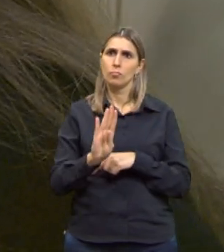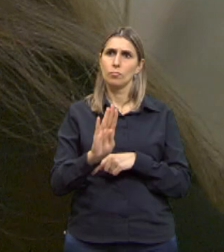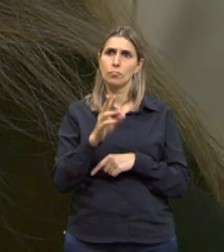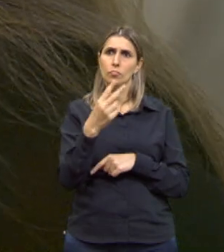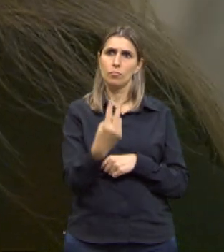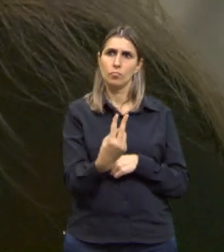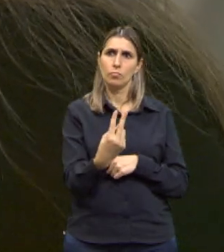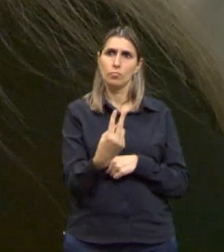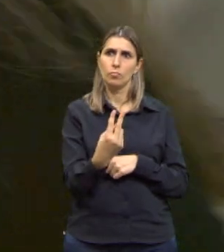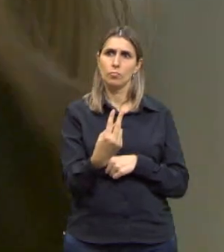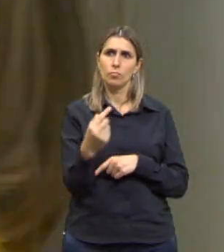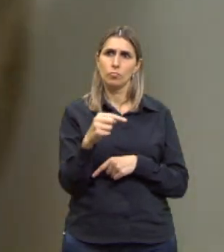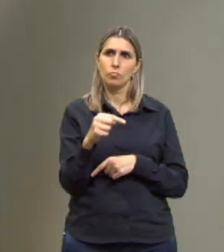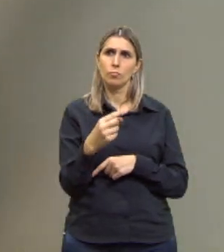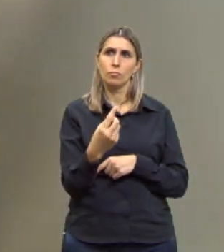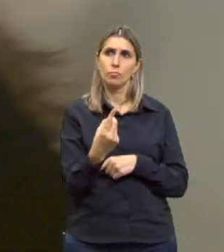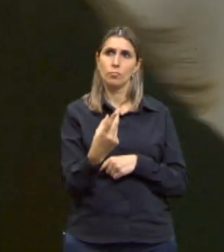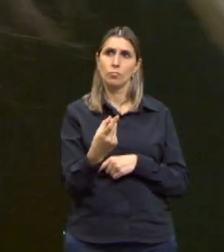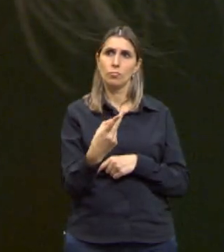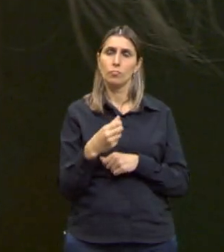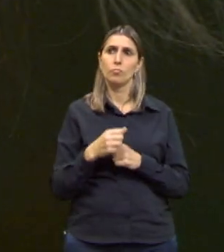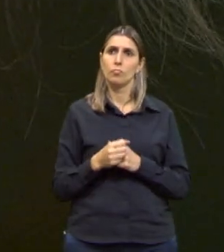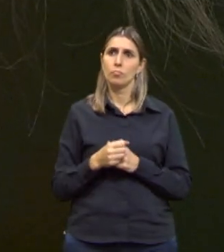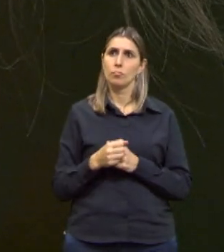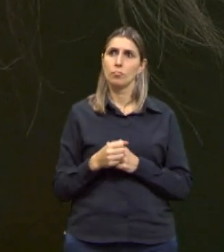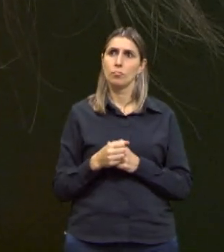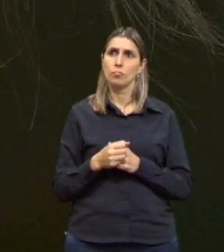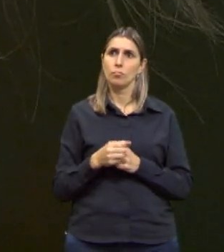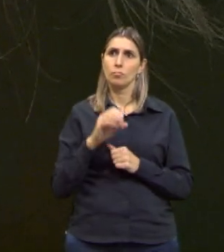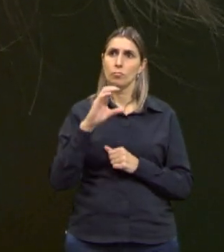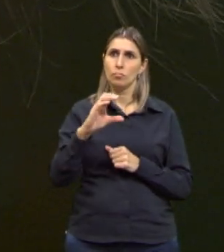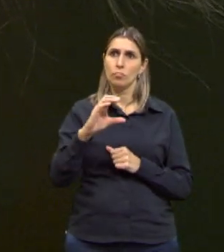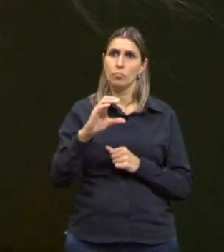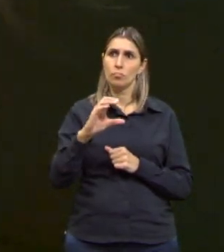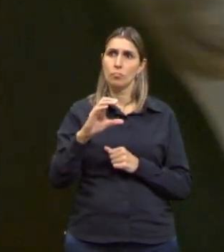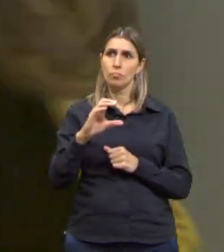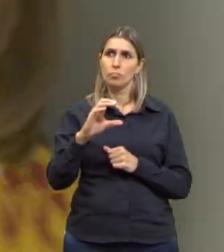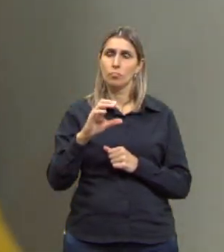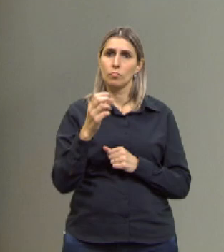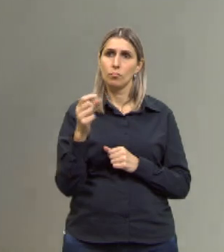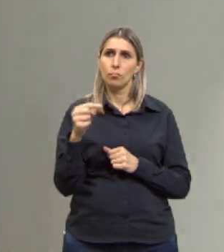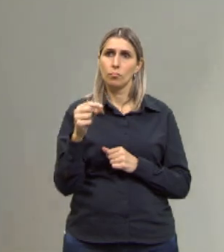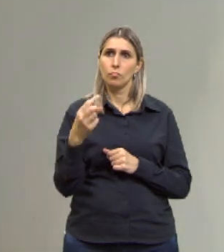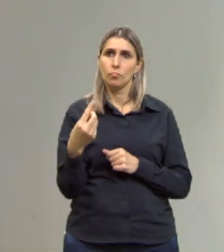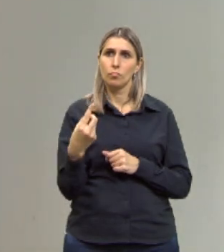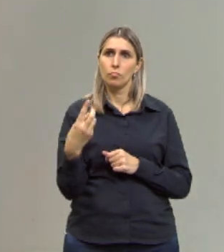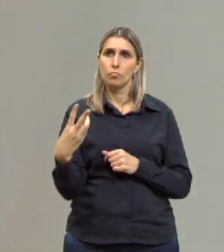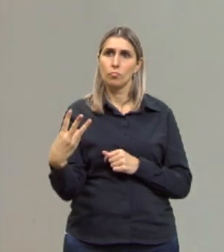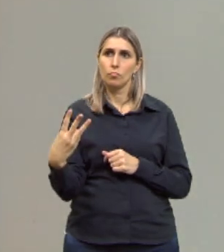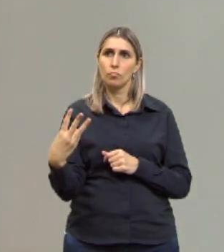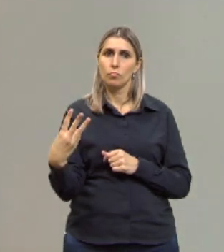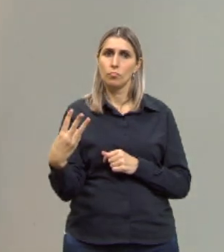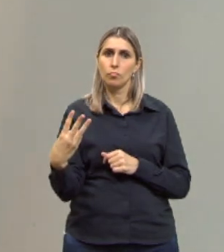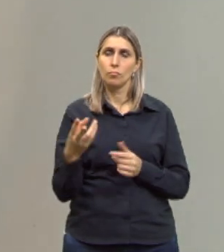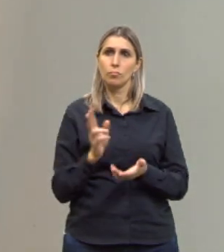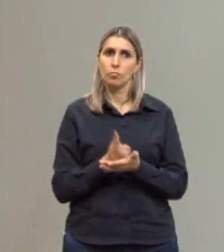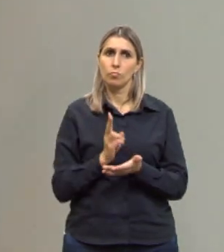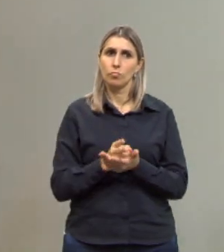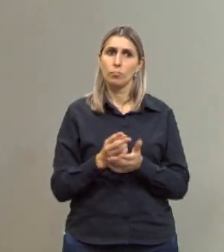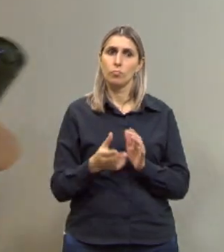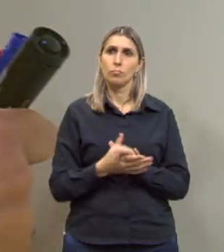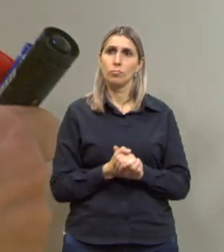B? Menos 12. Quem é o termo C? Menos 13. Então vamos lá.